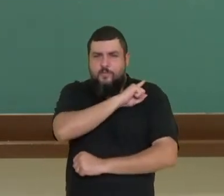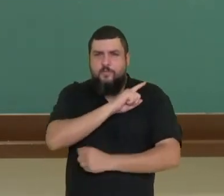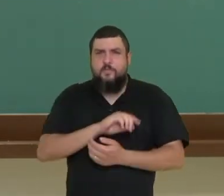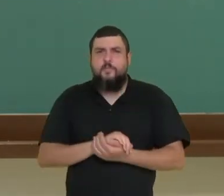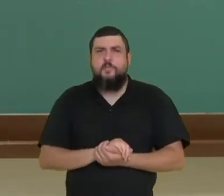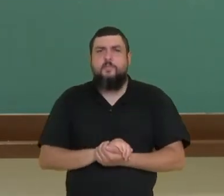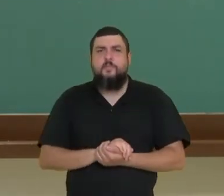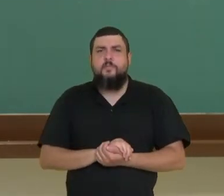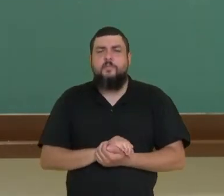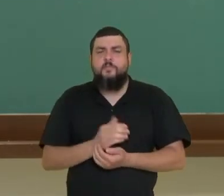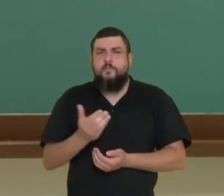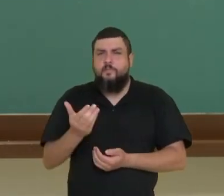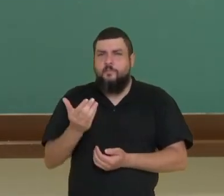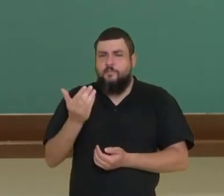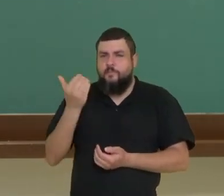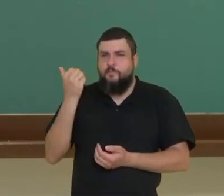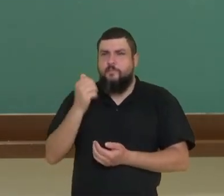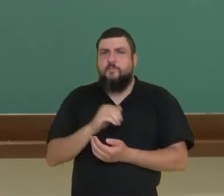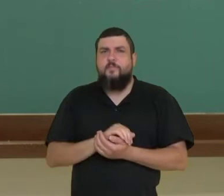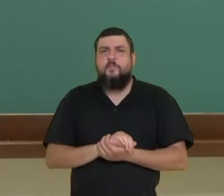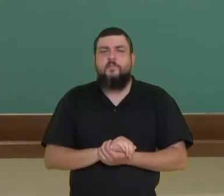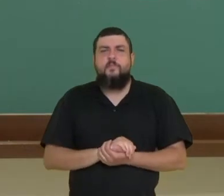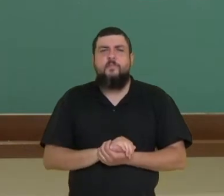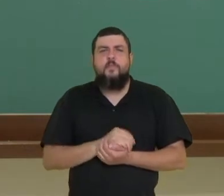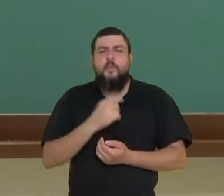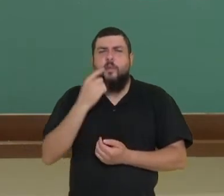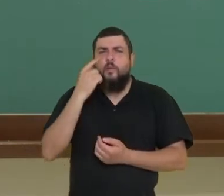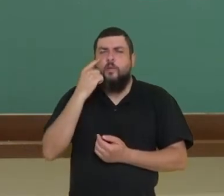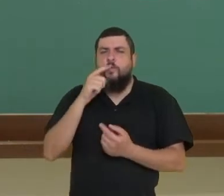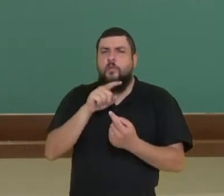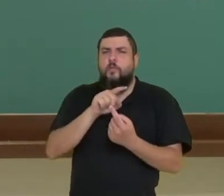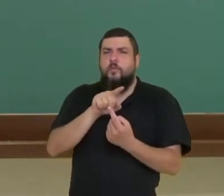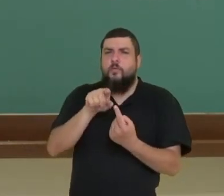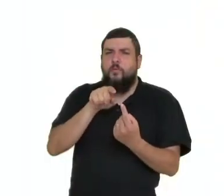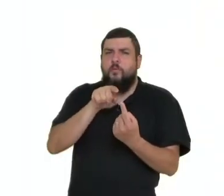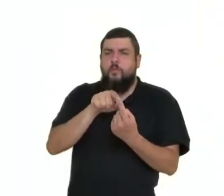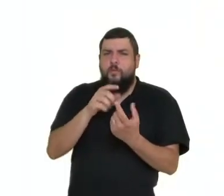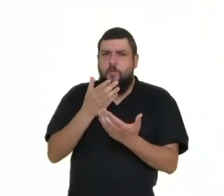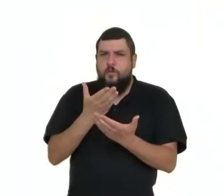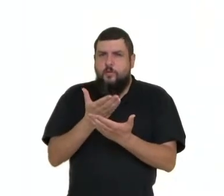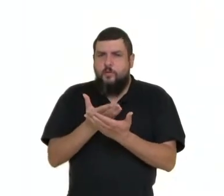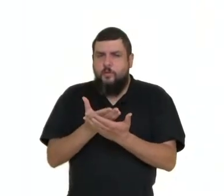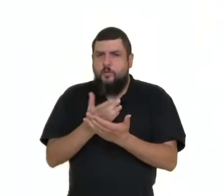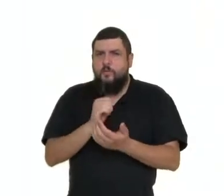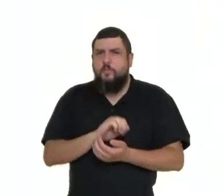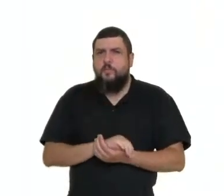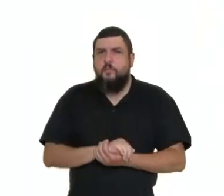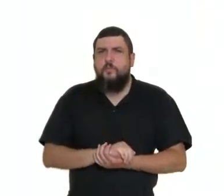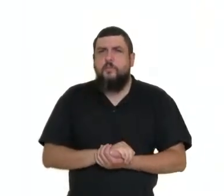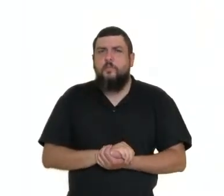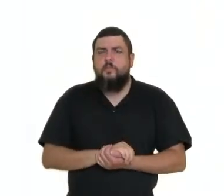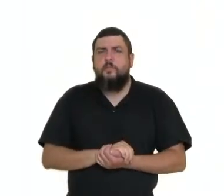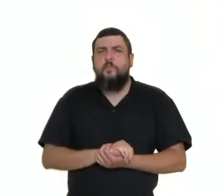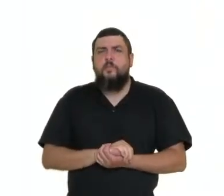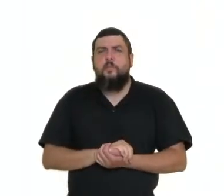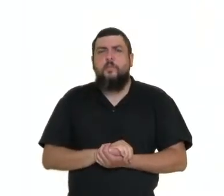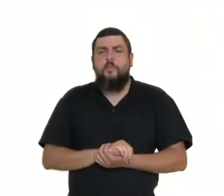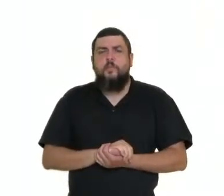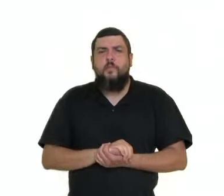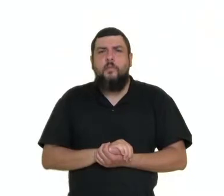médio. Venham comigo. Vamos ver aqui os objetivos desta aula. Analisar as